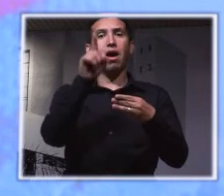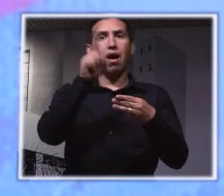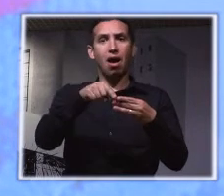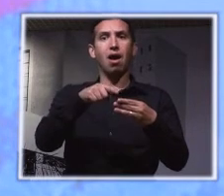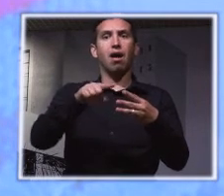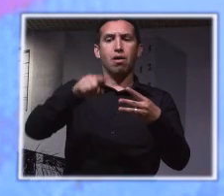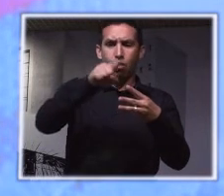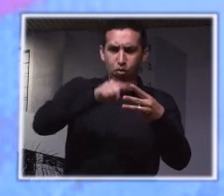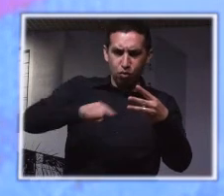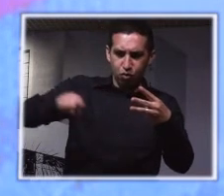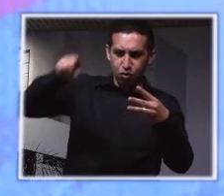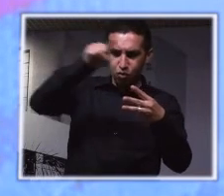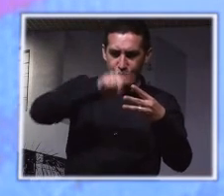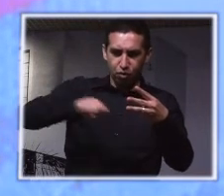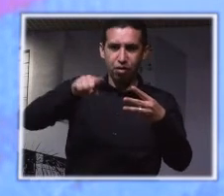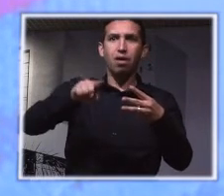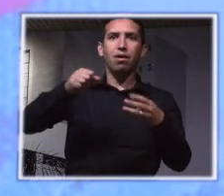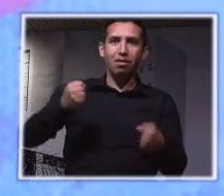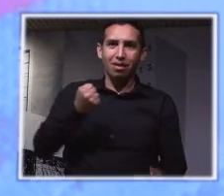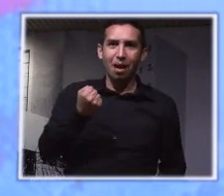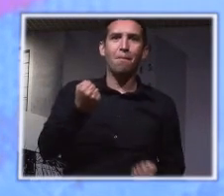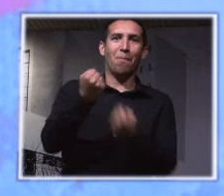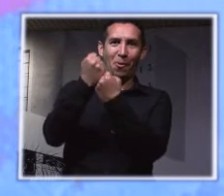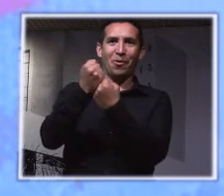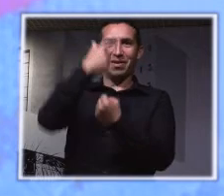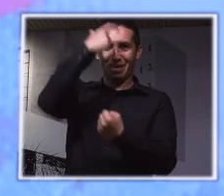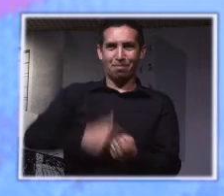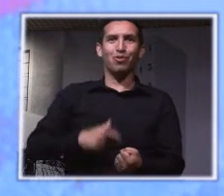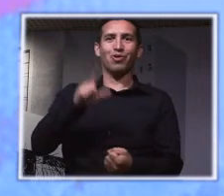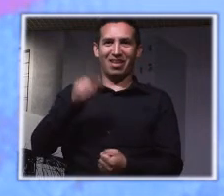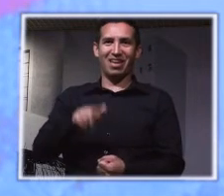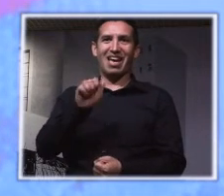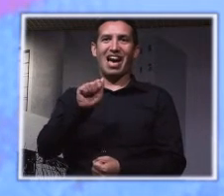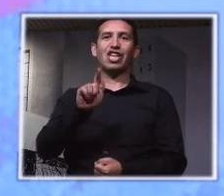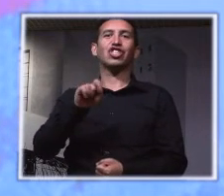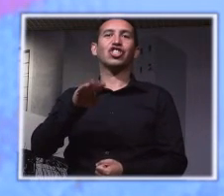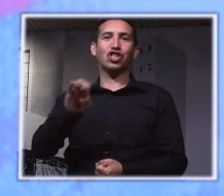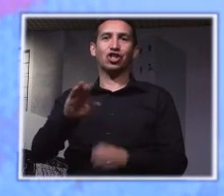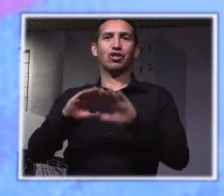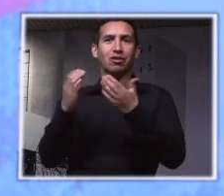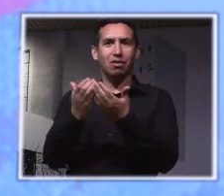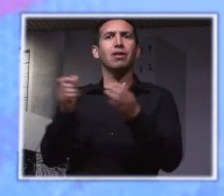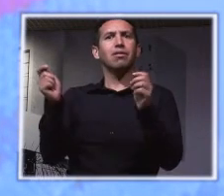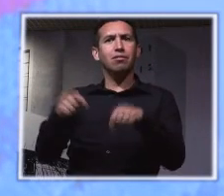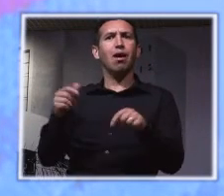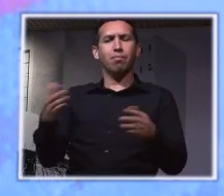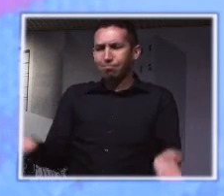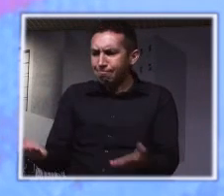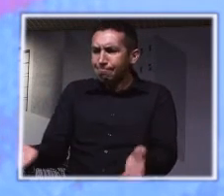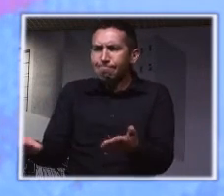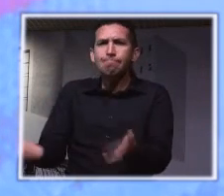que é impulsionado pelo agente comunitário. É esse movimento que é capaz de reconstruir o tecido social